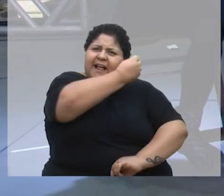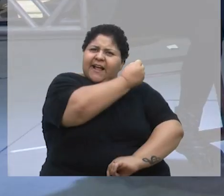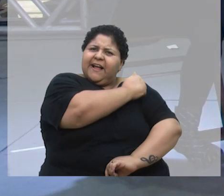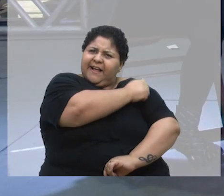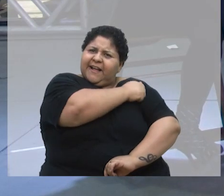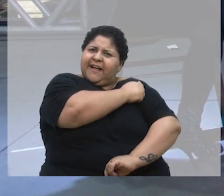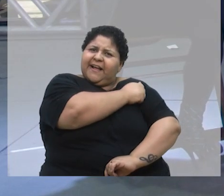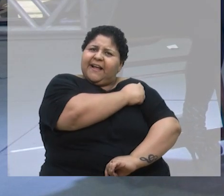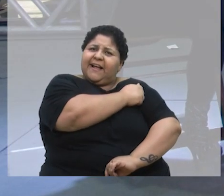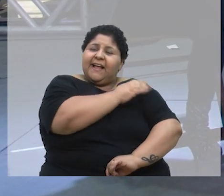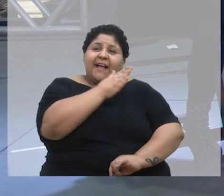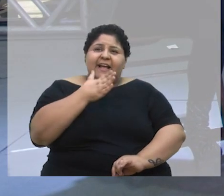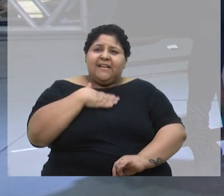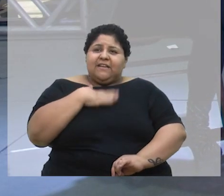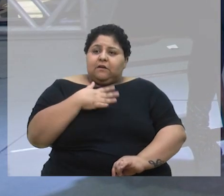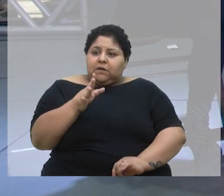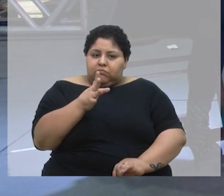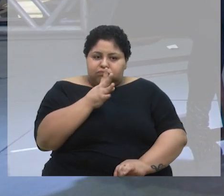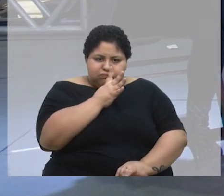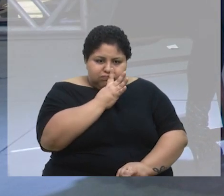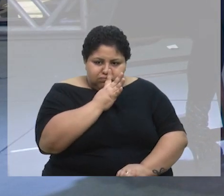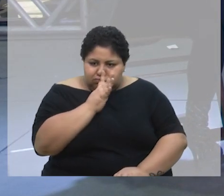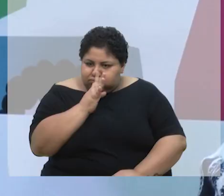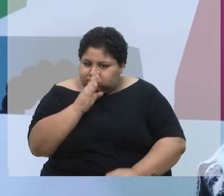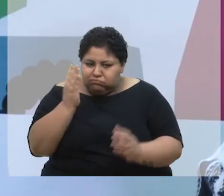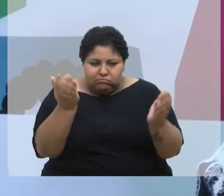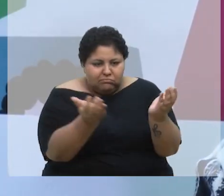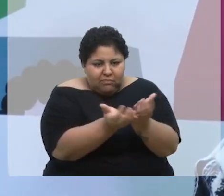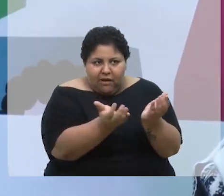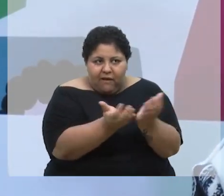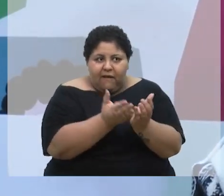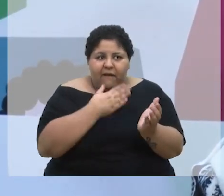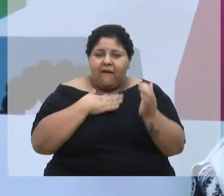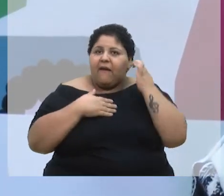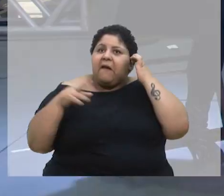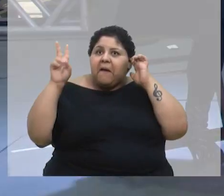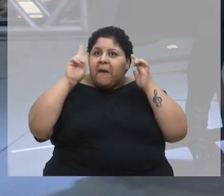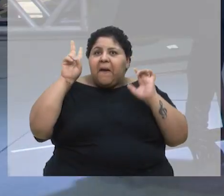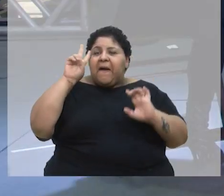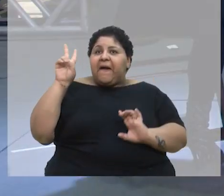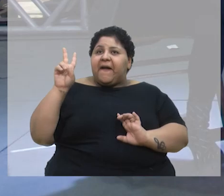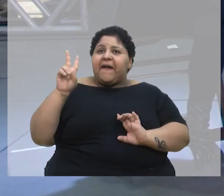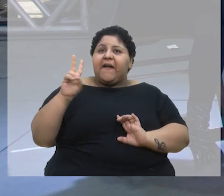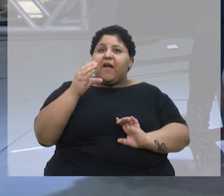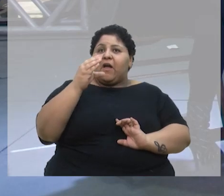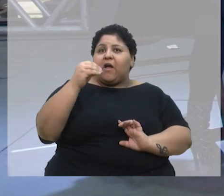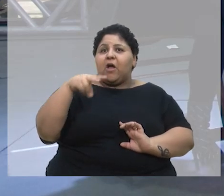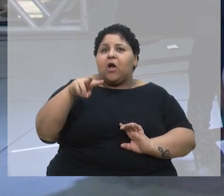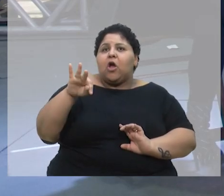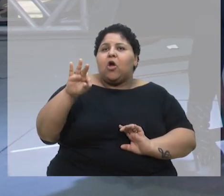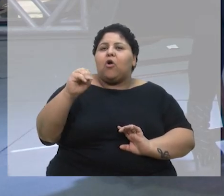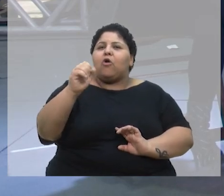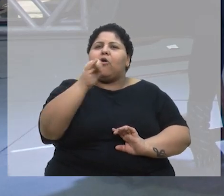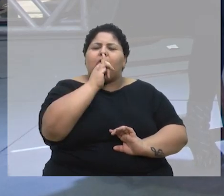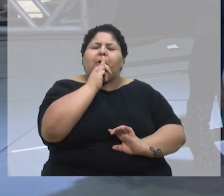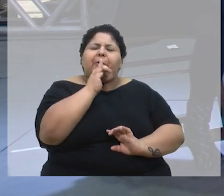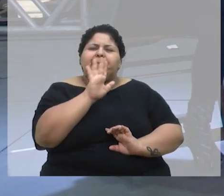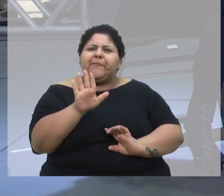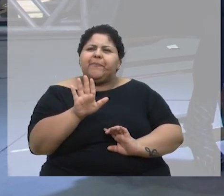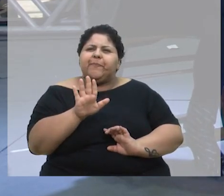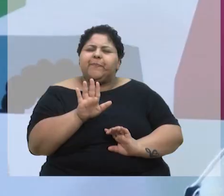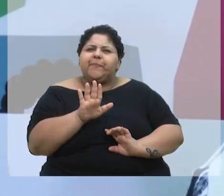que estudar teoria, mas a leitura já fornece esses